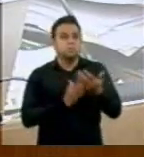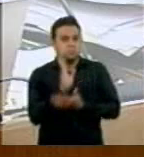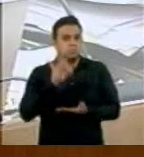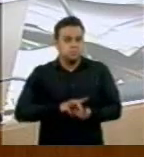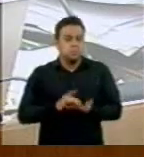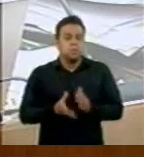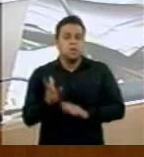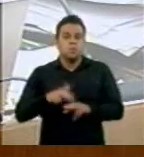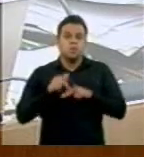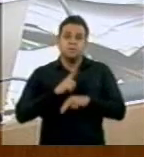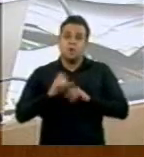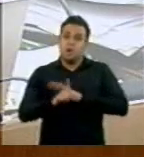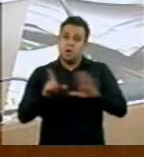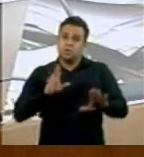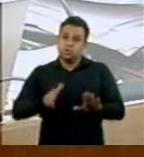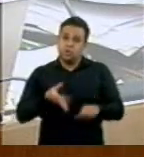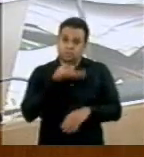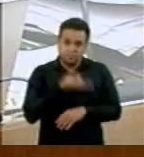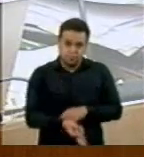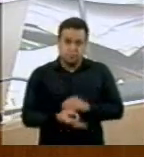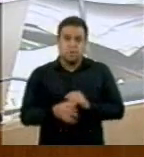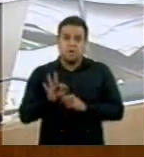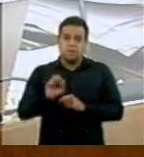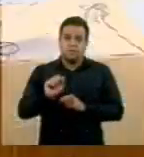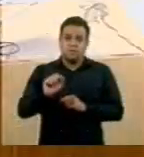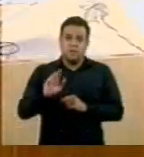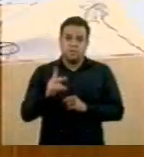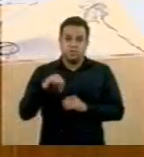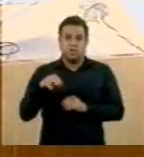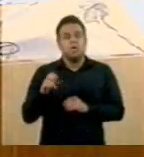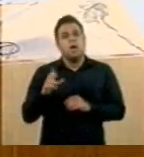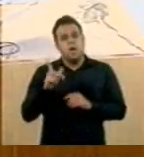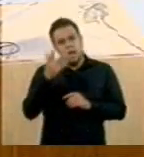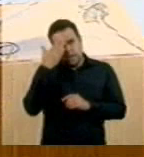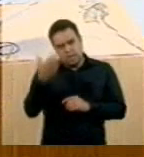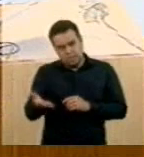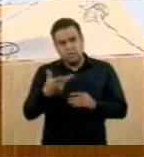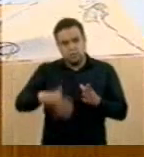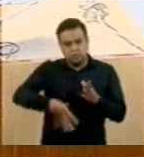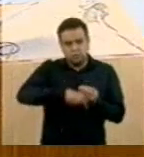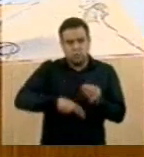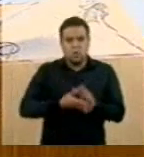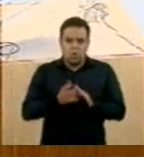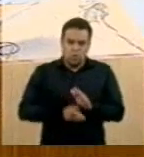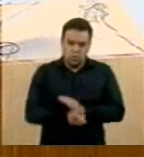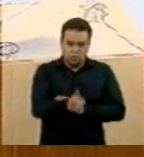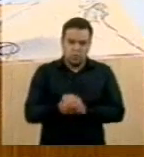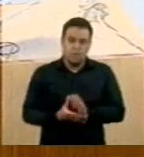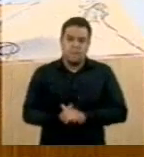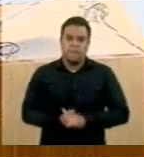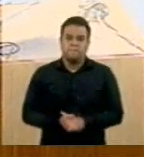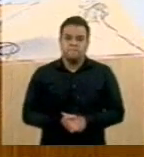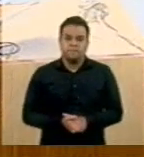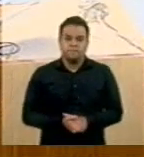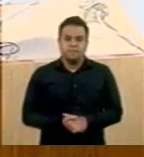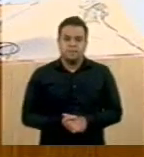desse comentário que foi realizado ao ministro Edson Fachin. Agradeço a Vossa Excelência a contribuição e prossigo, portanto, adentrando. Tem a palavra, Vossa